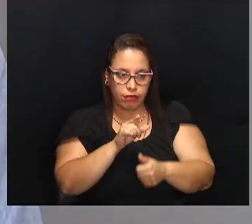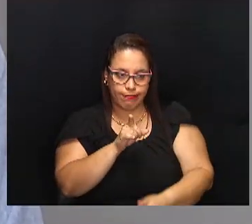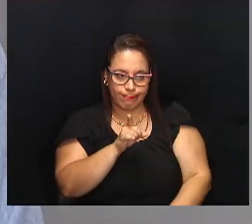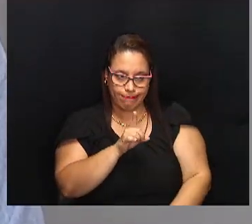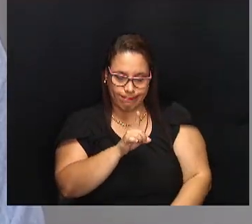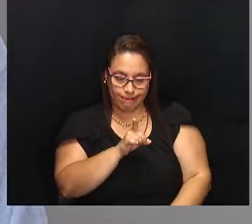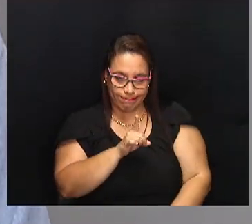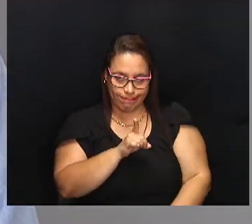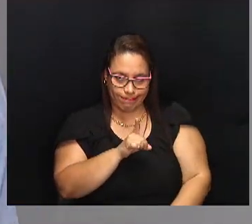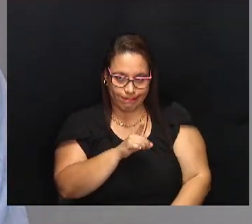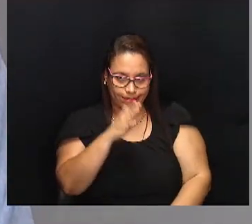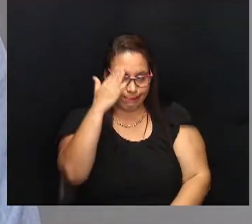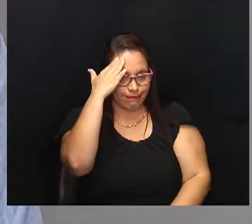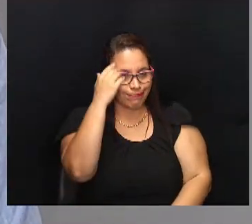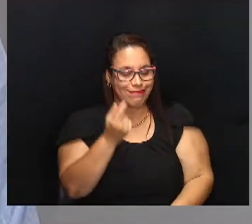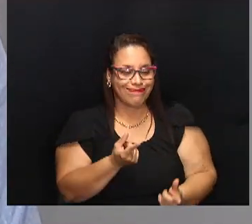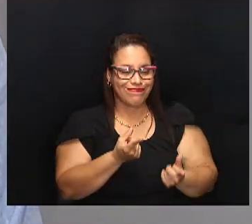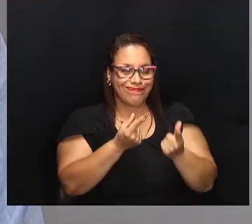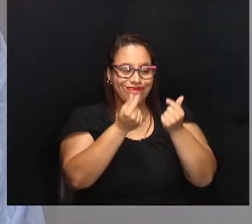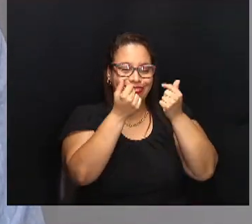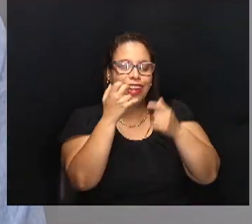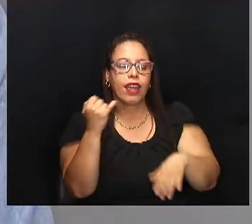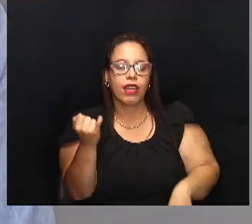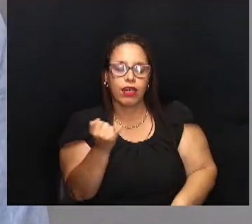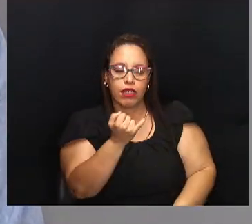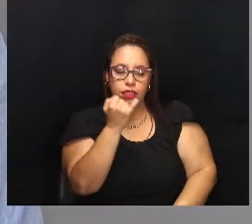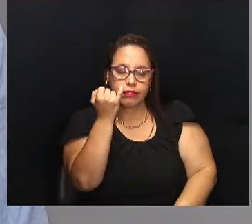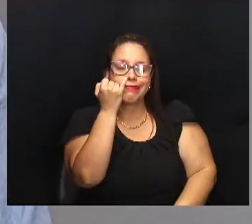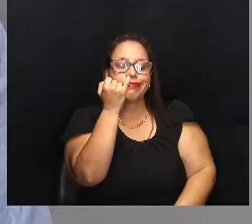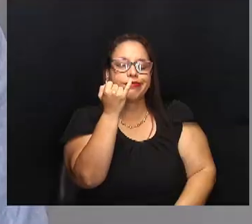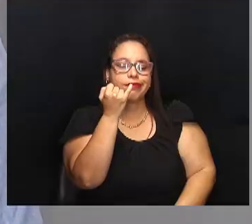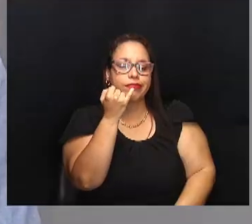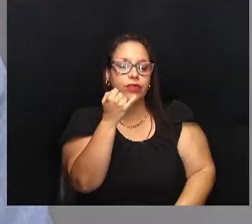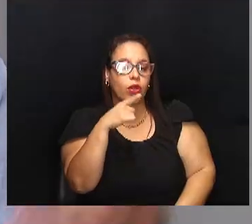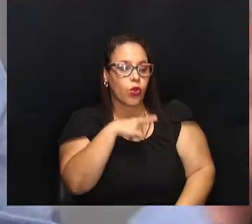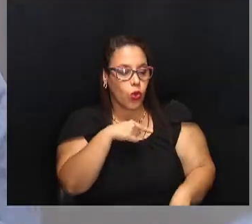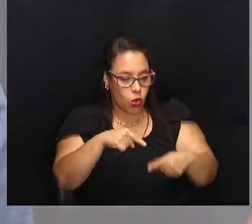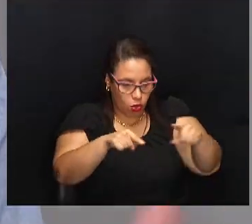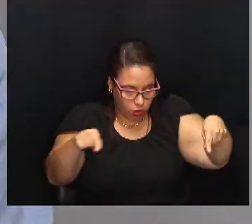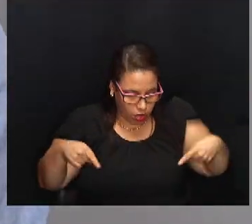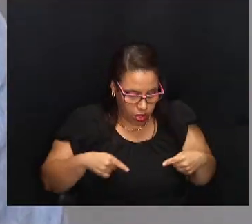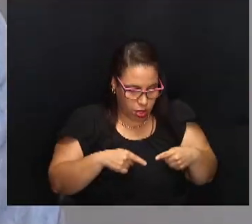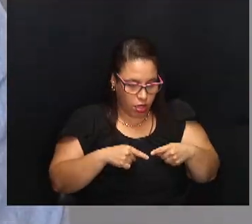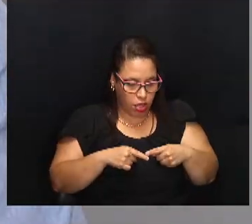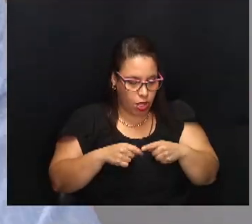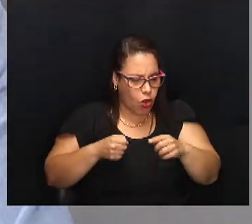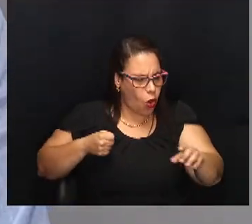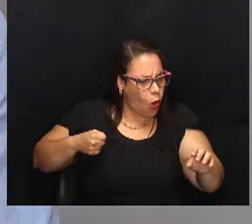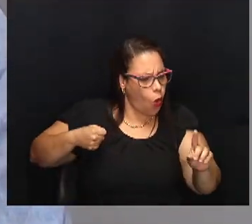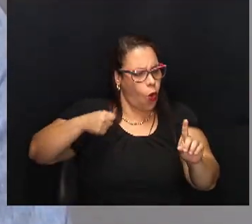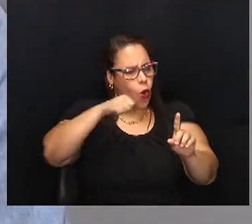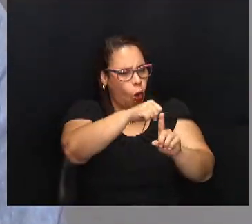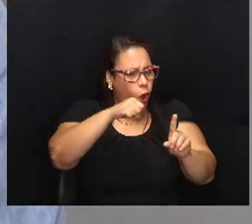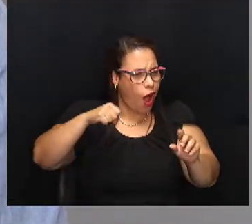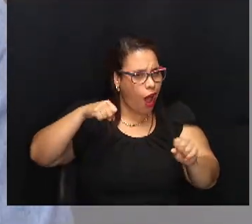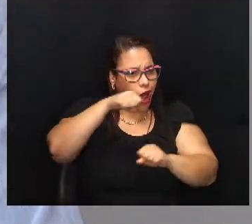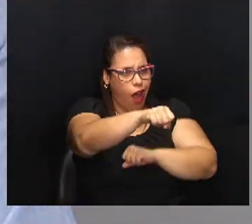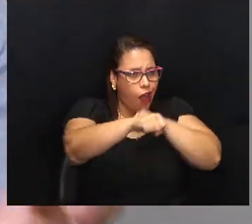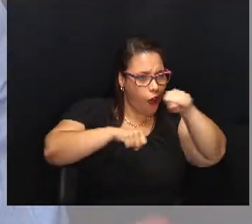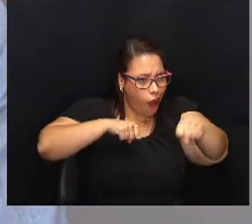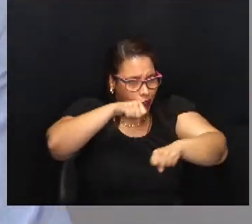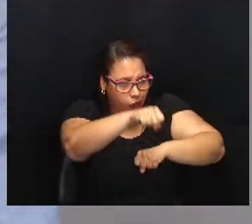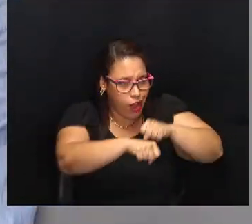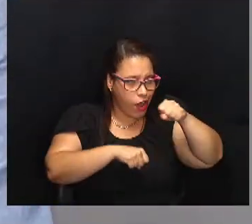A gente sabe que recurso ele é importante, então seja para a gente ter um tatame, um saco de pancada, ou até mesmo, né,